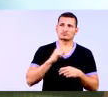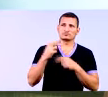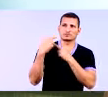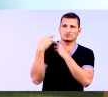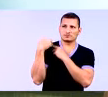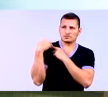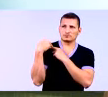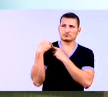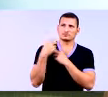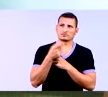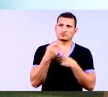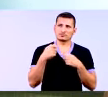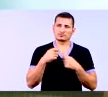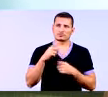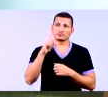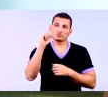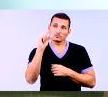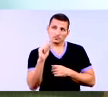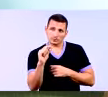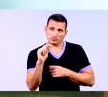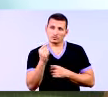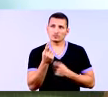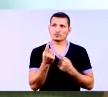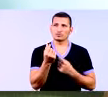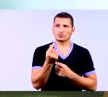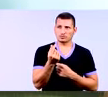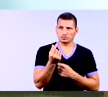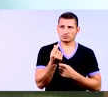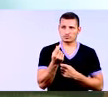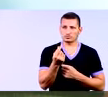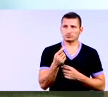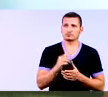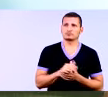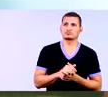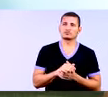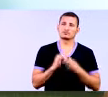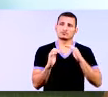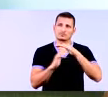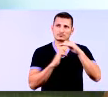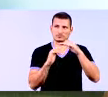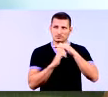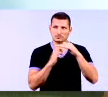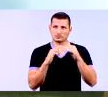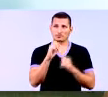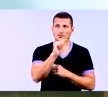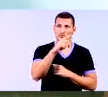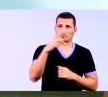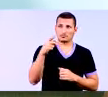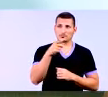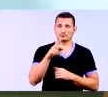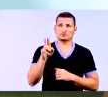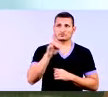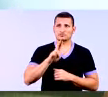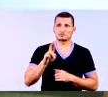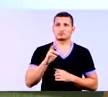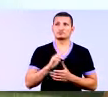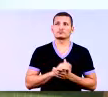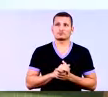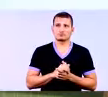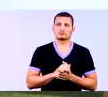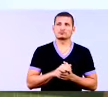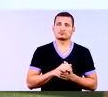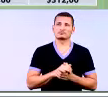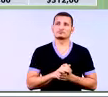você tem que tentar reduzir o custo para que essa aplicação que você vai usar tenha o melhor resultado possível. Até para você pedir seu aumento aí no dinheiro que